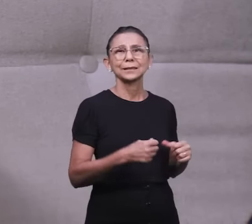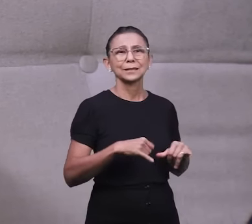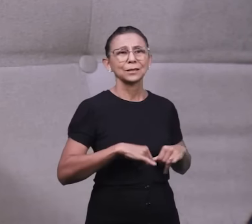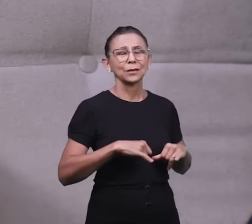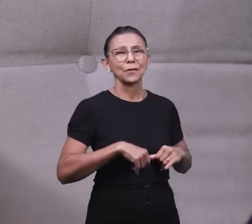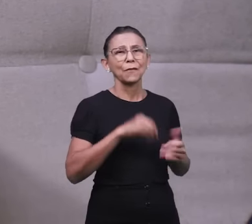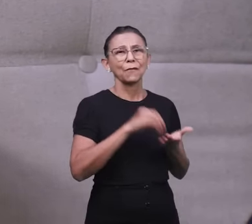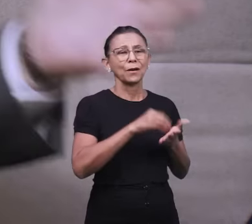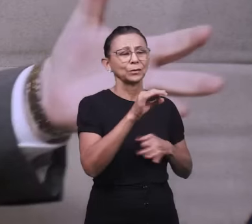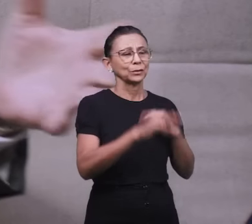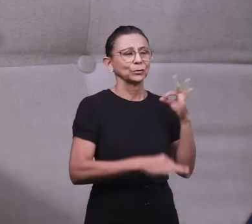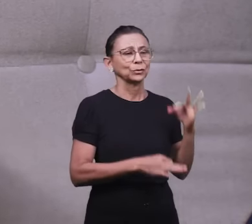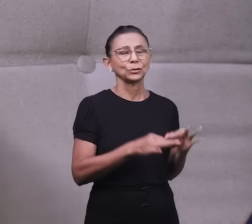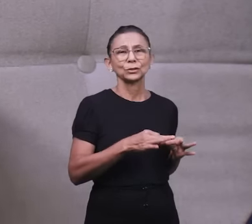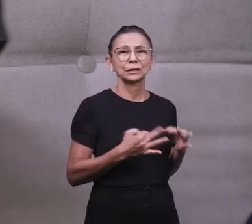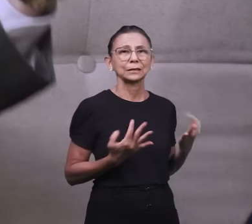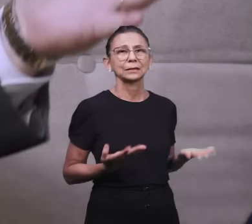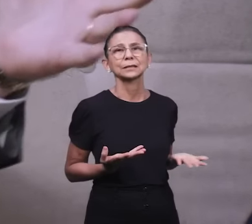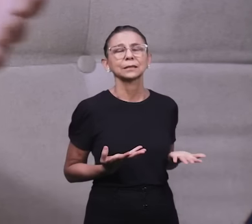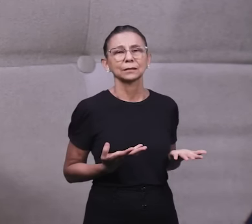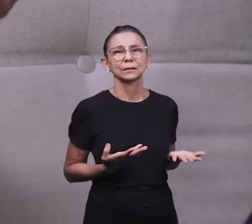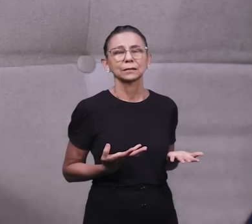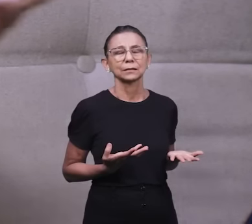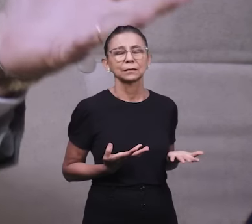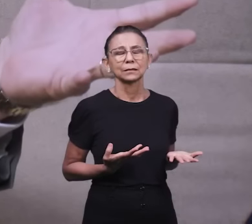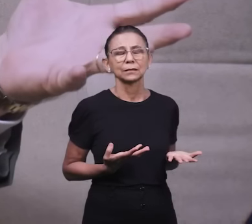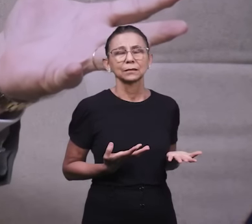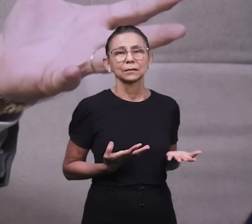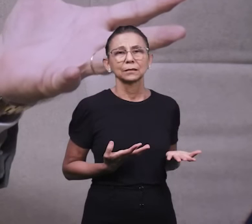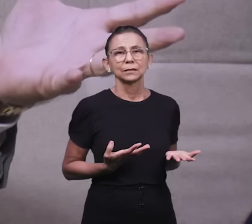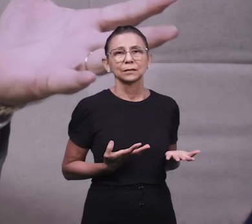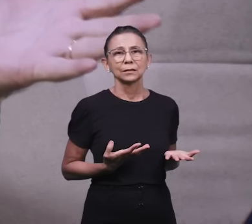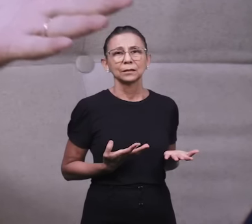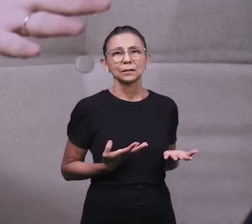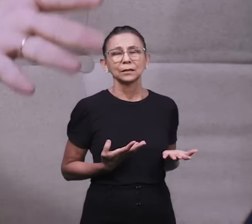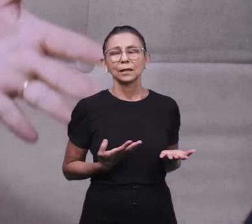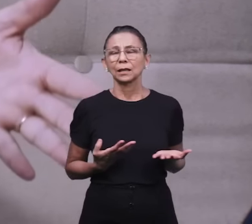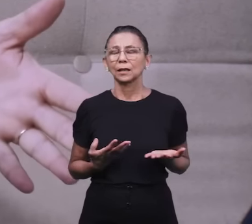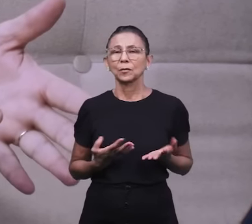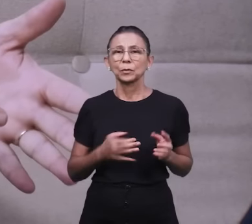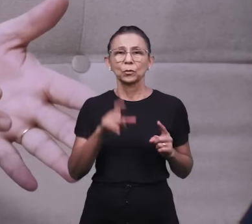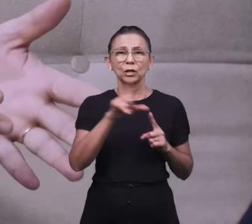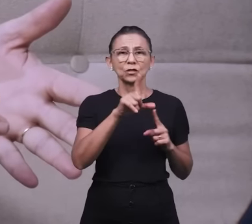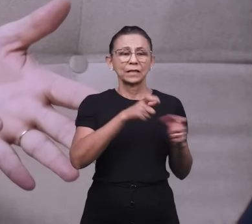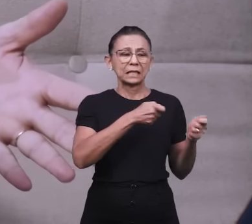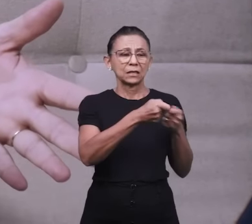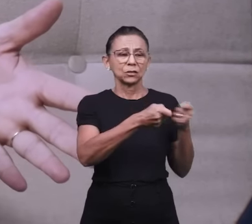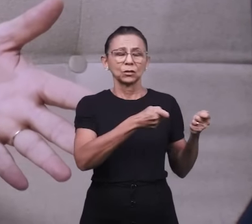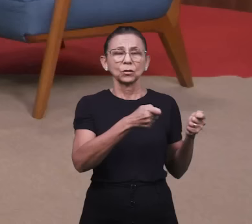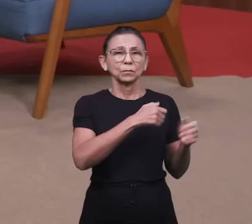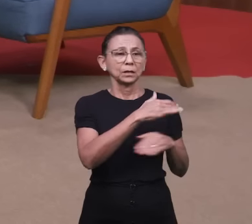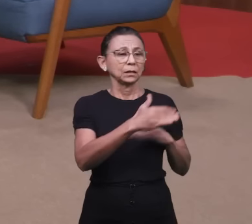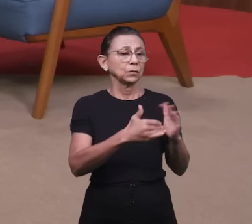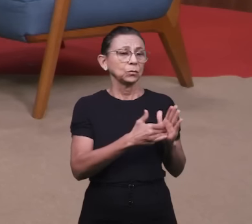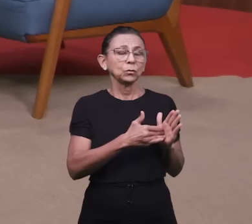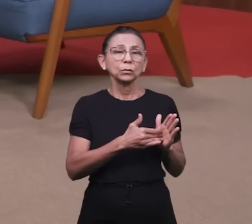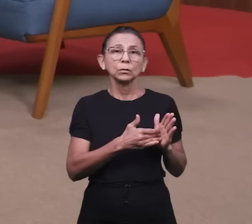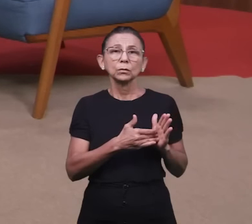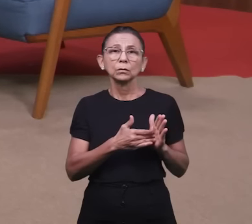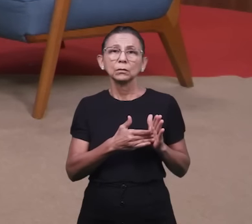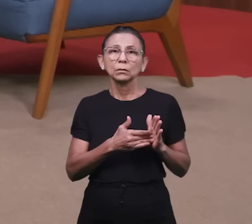vê se vê a justiça tudo que tá aí ele vai melhorar a palavra descomundo já no maligno os valores